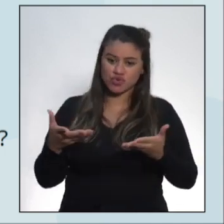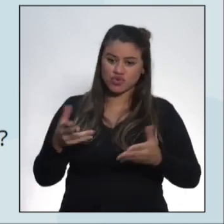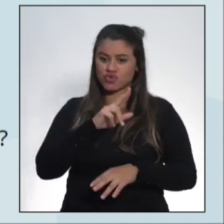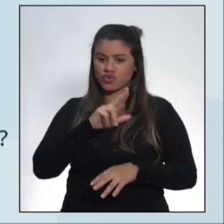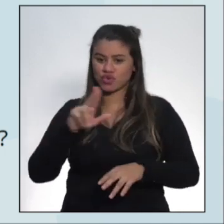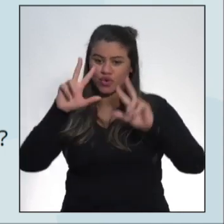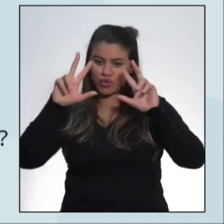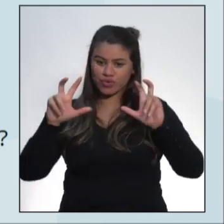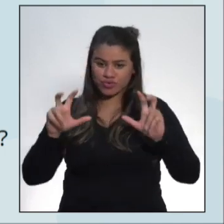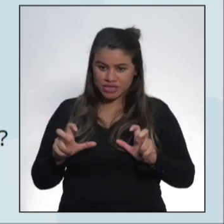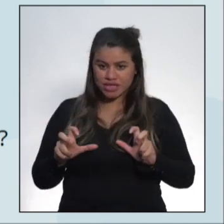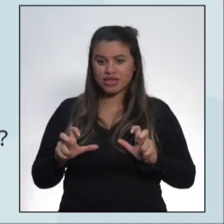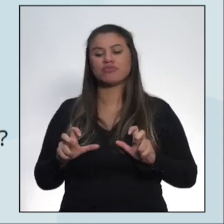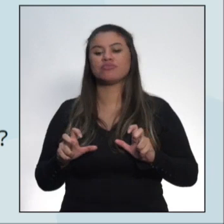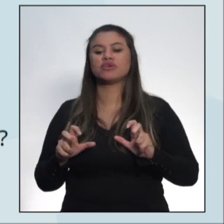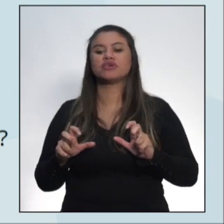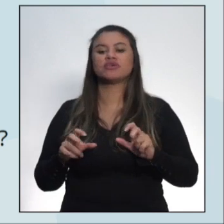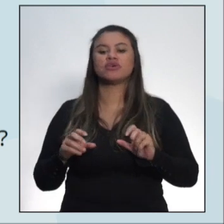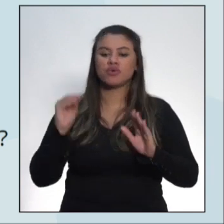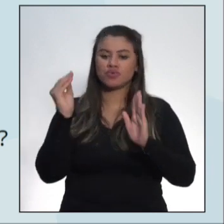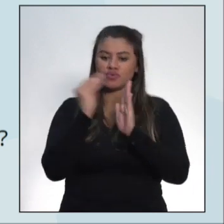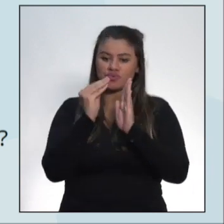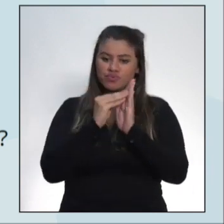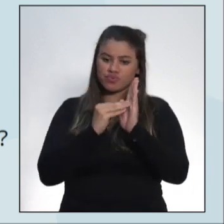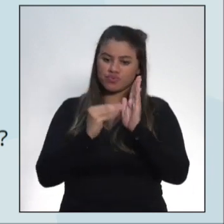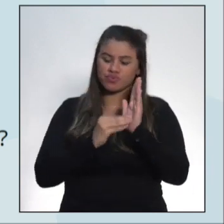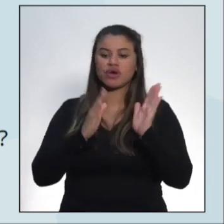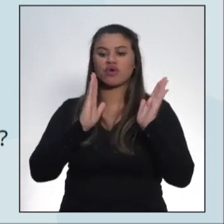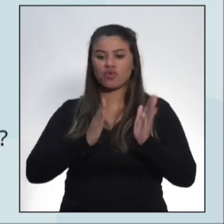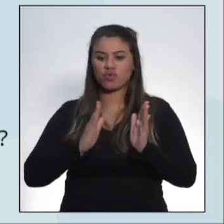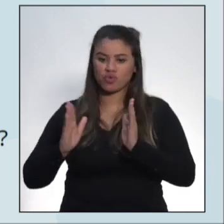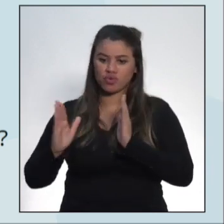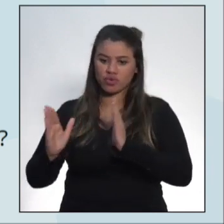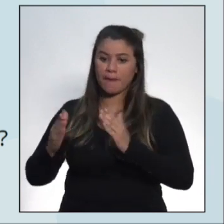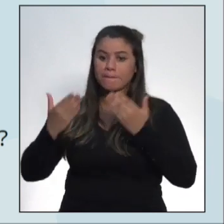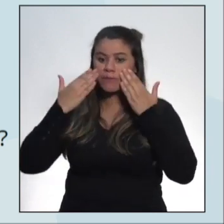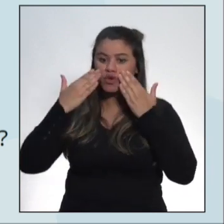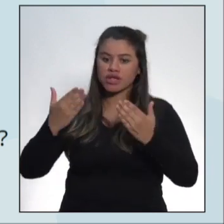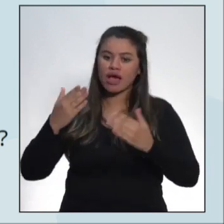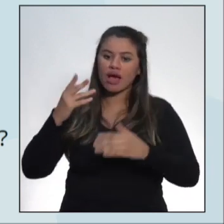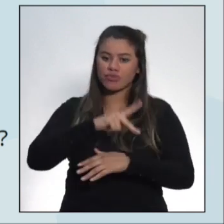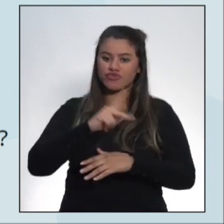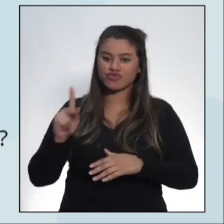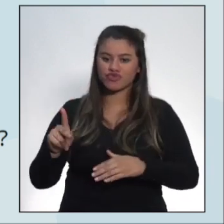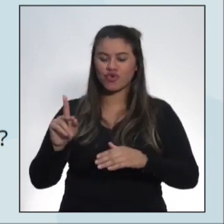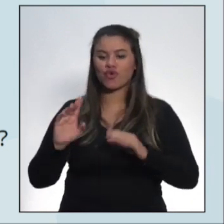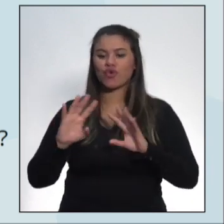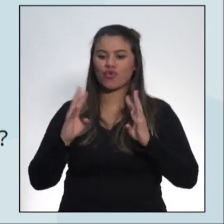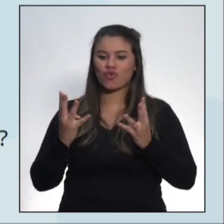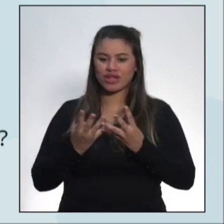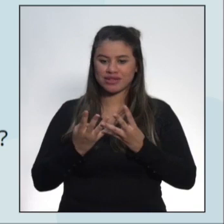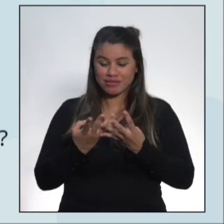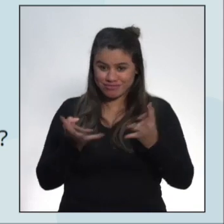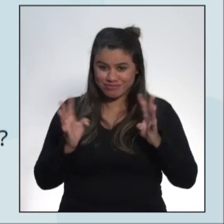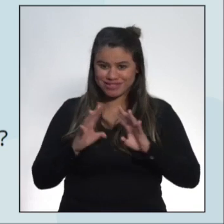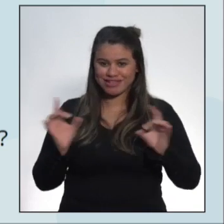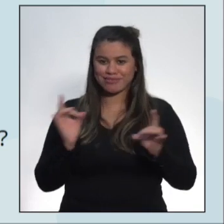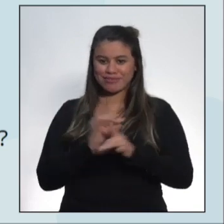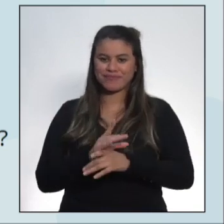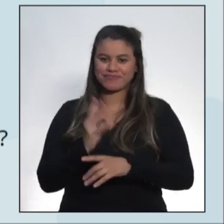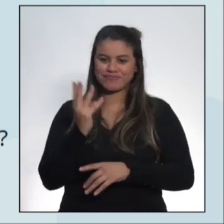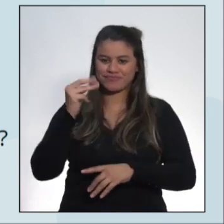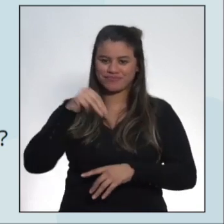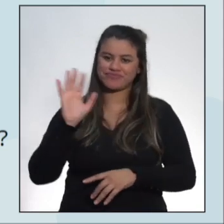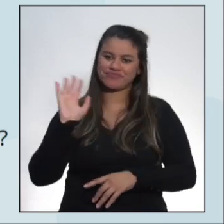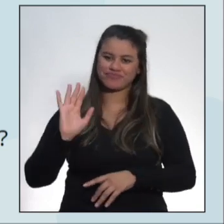da aula, né? Comédia de costumes, para você ficar organizadinho e mostrar para o seu professor quando as aulas retornarem. Tá certo? 3 minutinhos, até